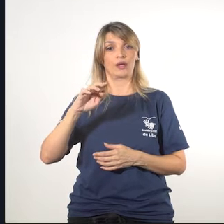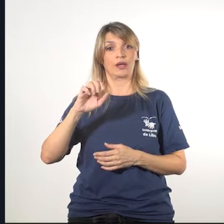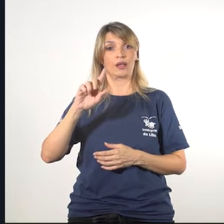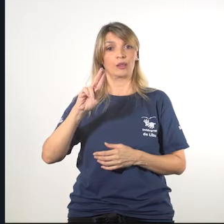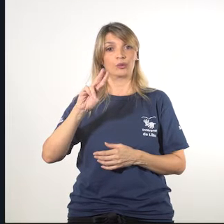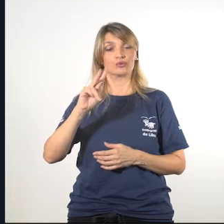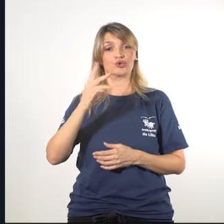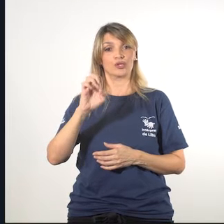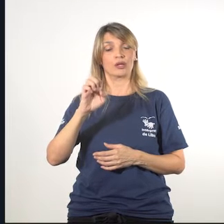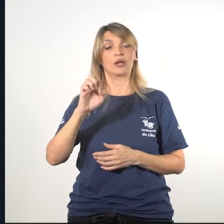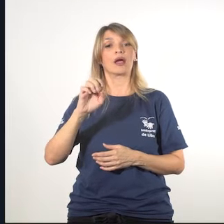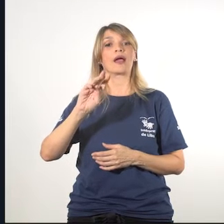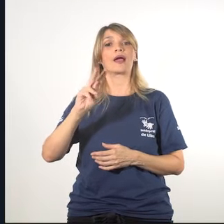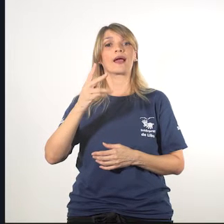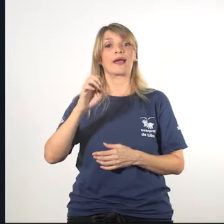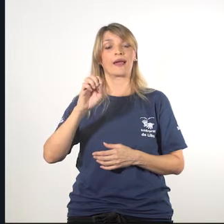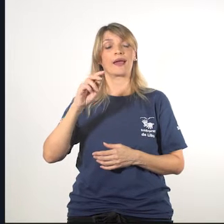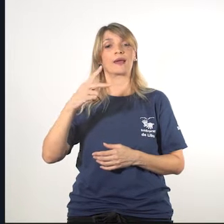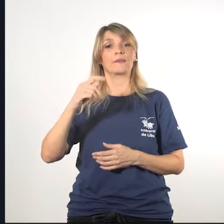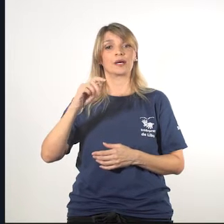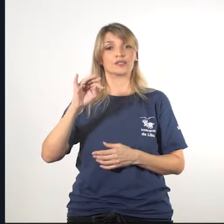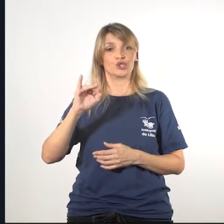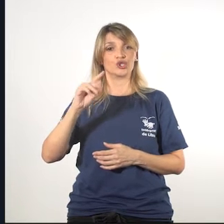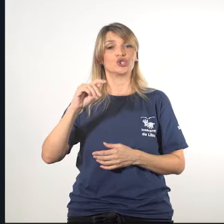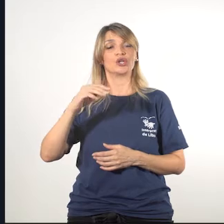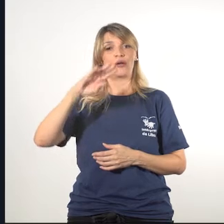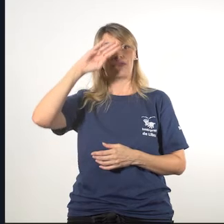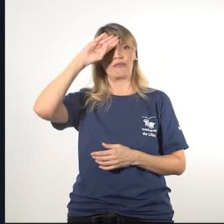a vacina da febre amarela e do rotavírus.